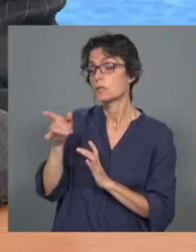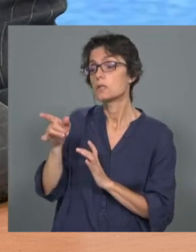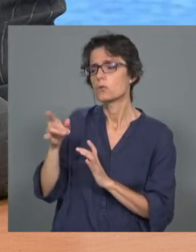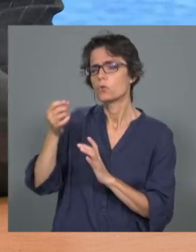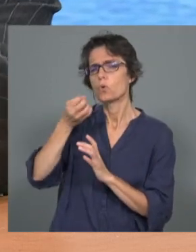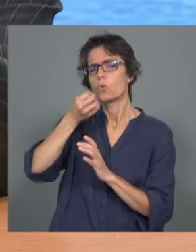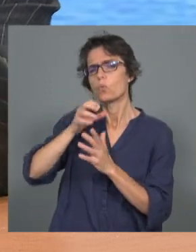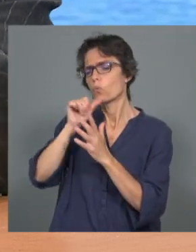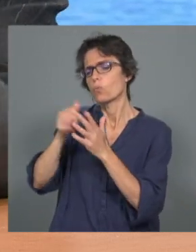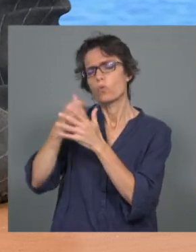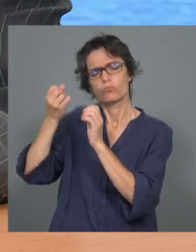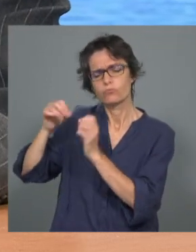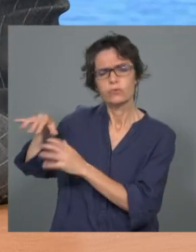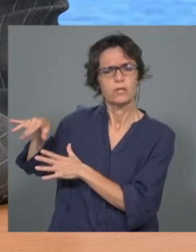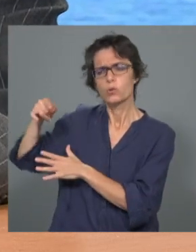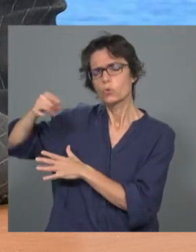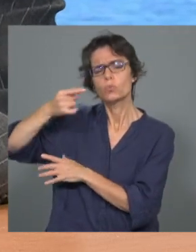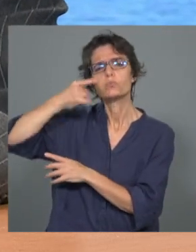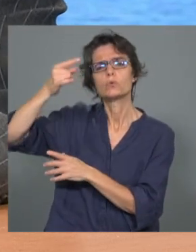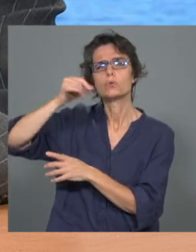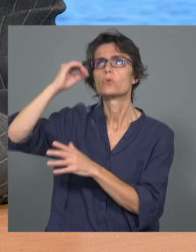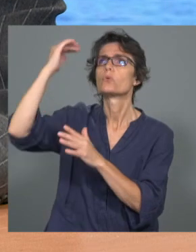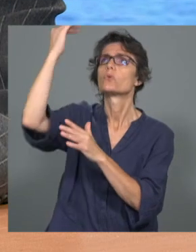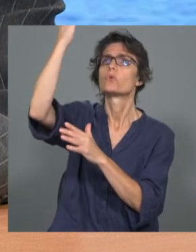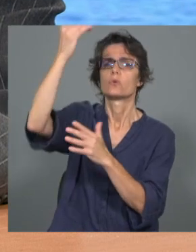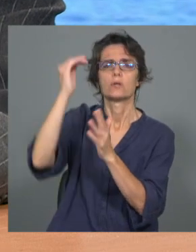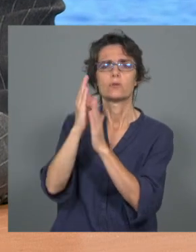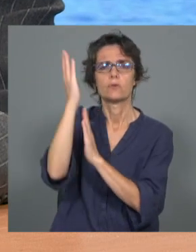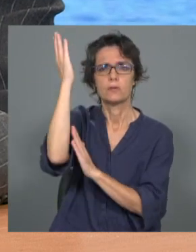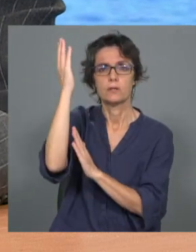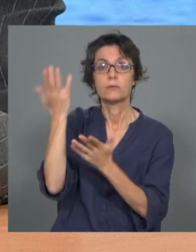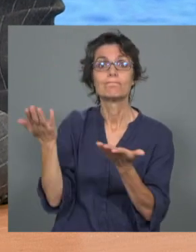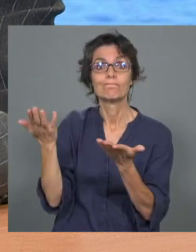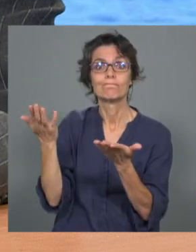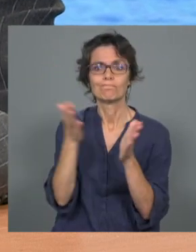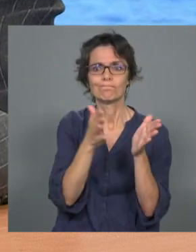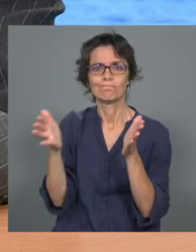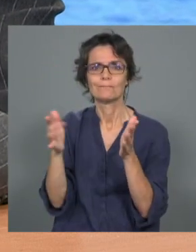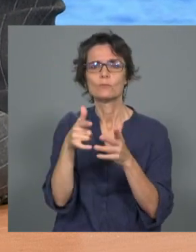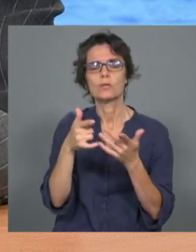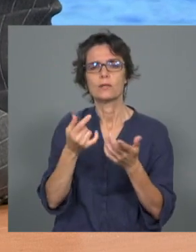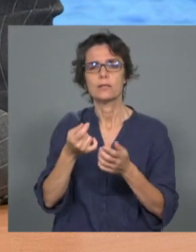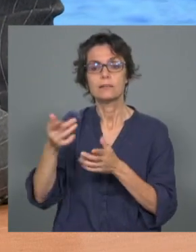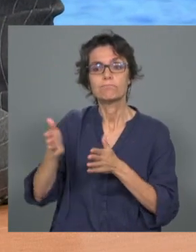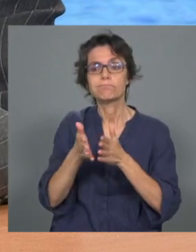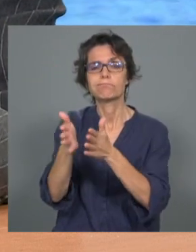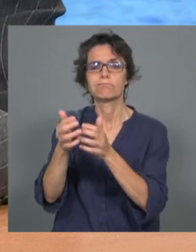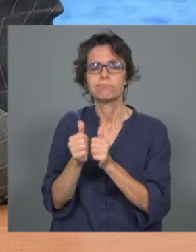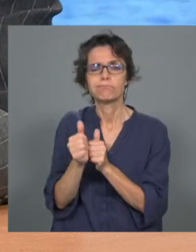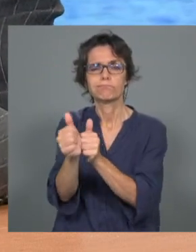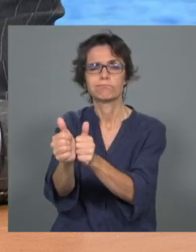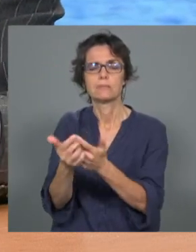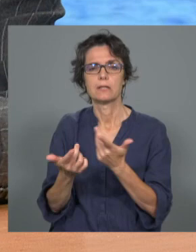de Deus. Portanto, temos aqui um bocadinho esta dimensão de itinerância, de seguimento, de